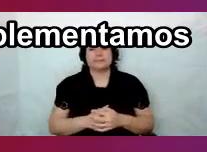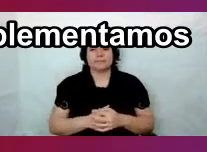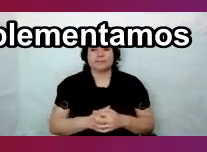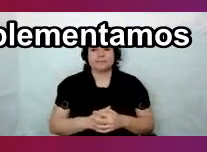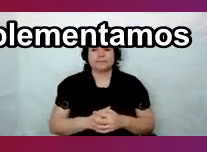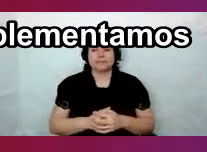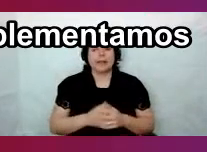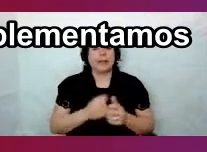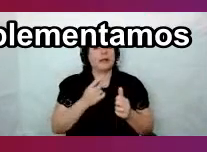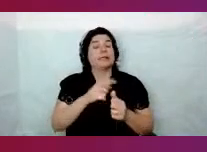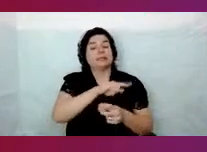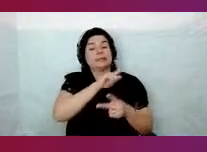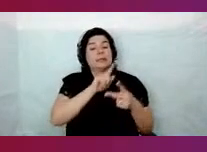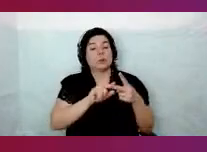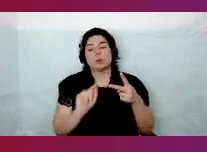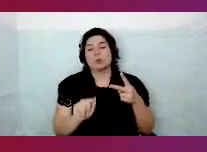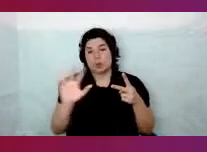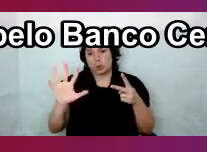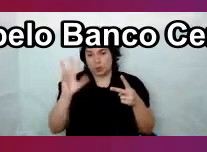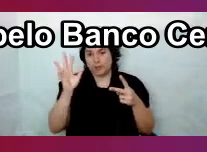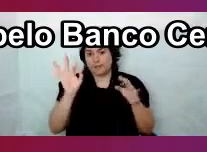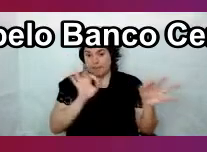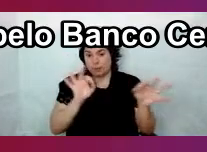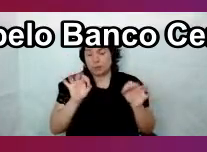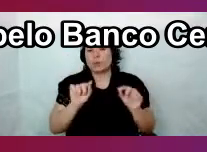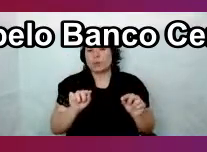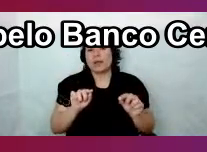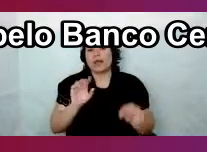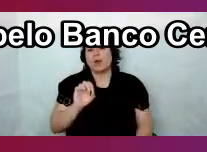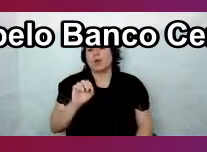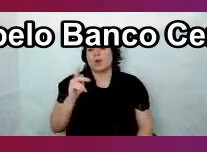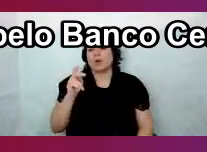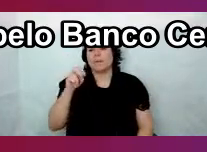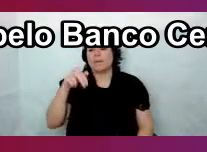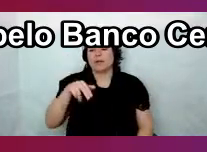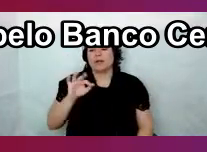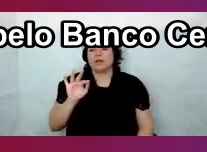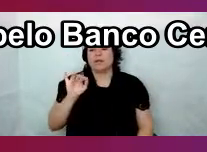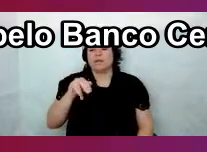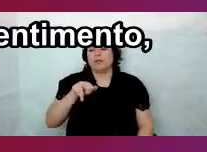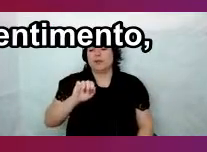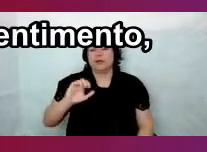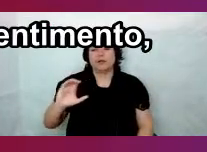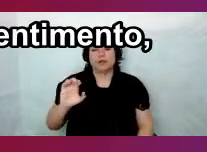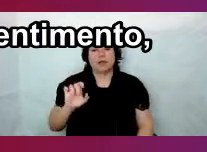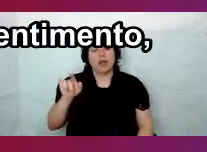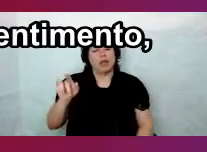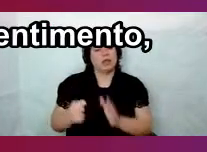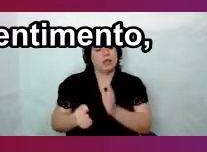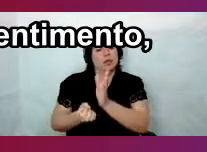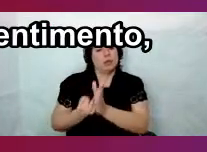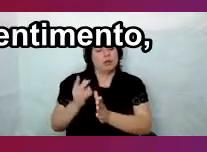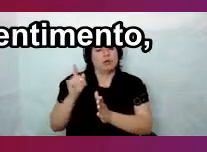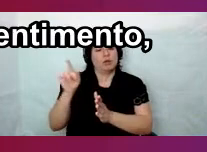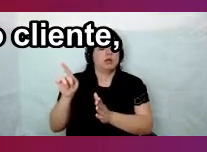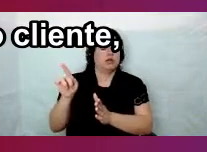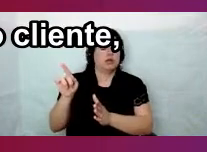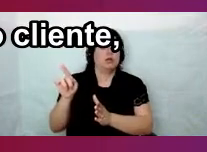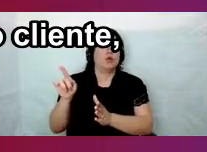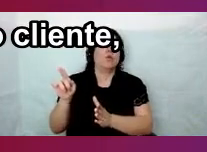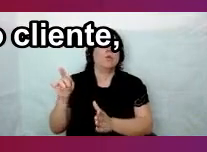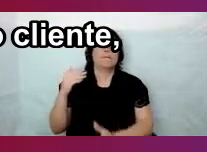O segundo grande caso que nós implementamos foi no Open Finance. O Open Finance é um mecanismo criado pelo Banco Central, onde os clientes podem